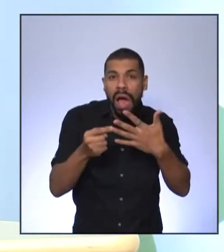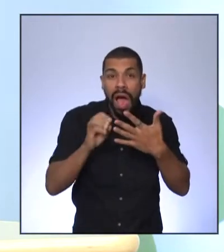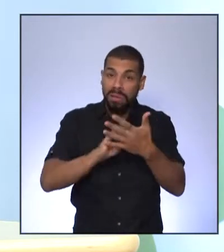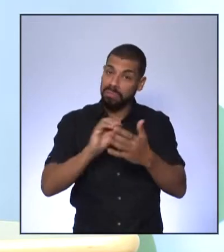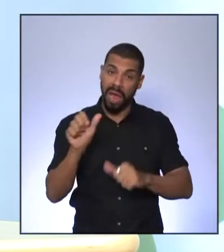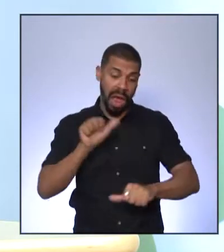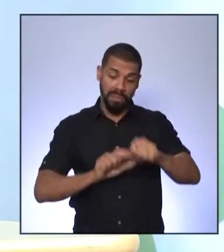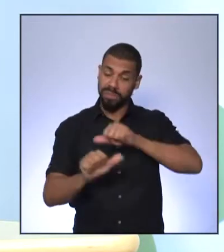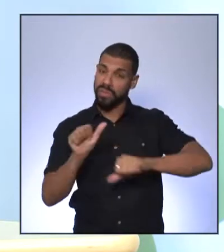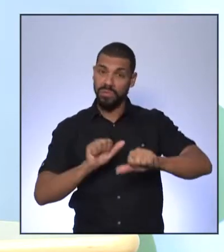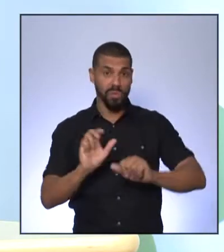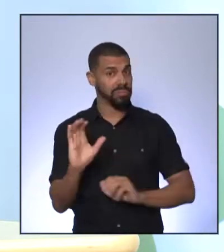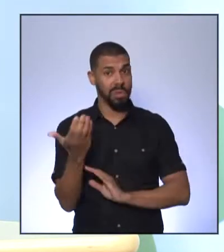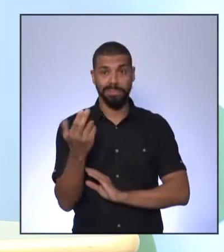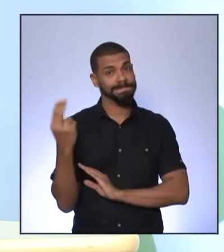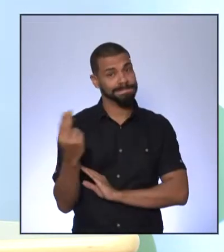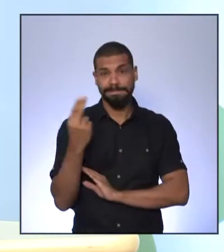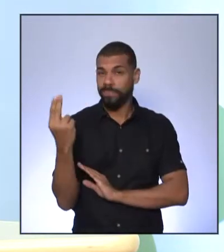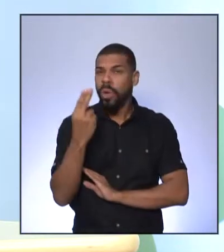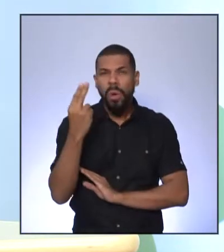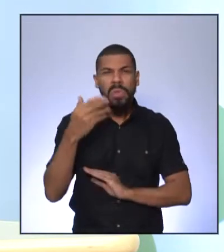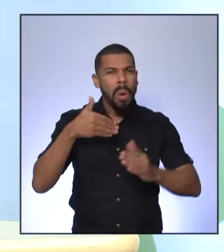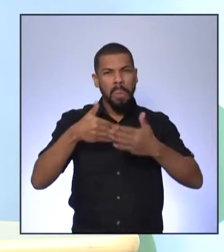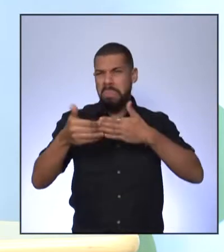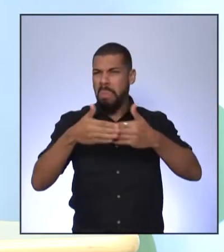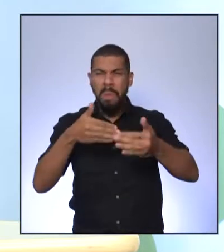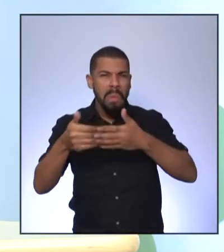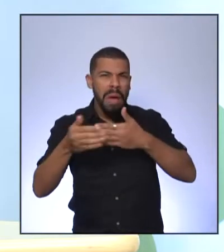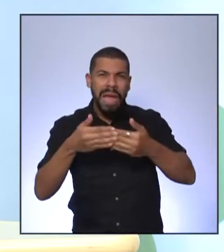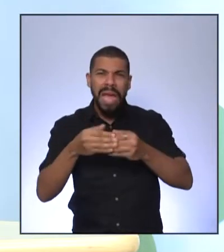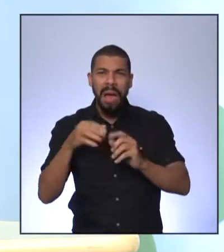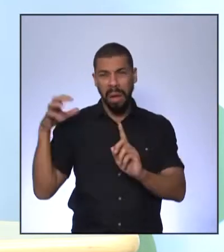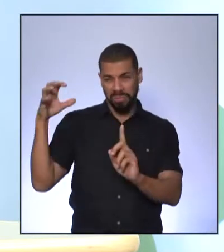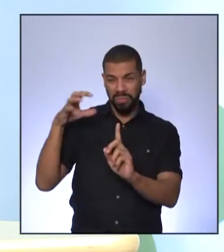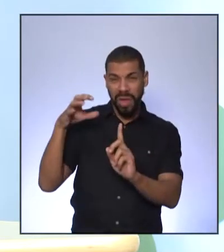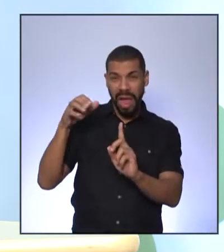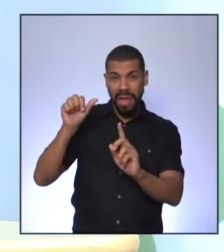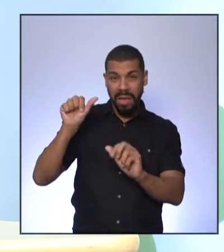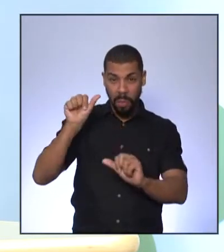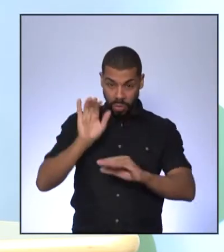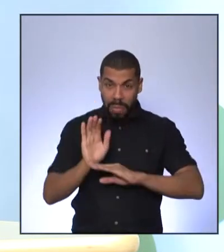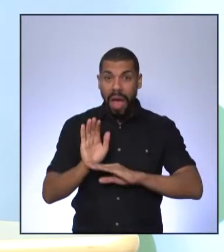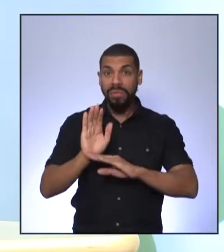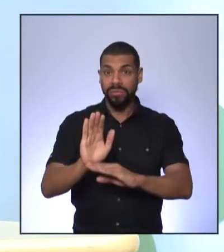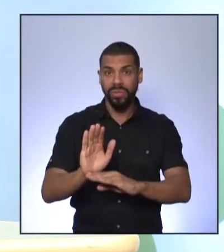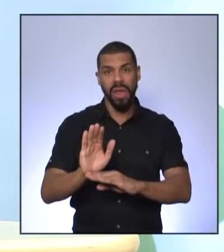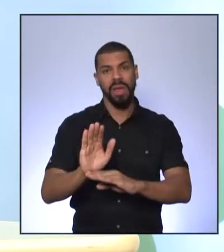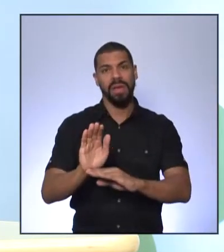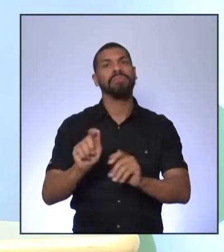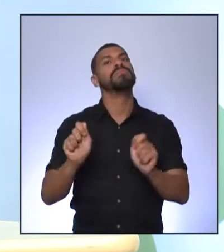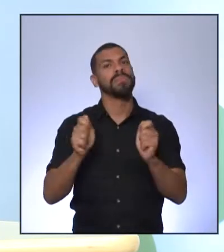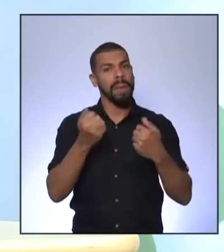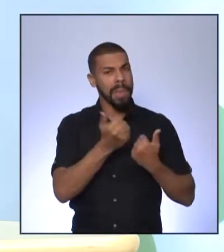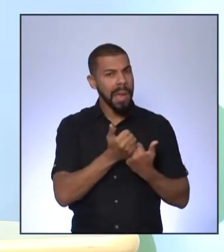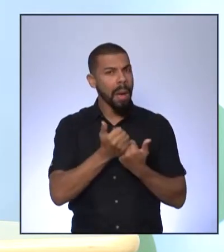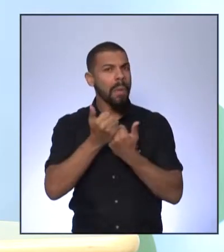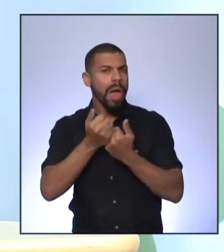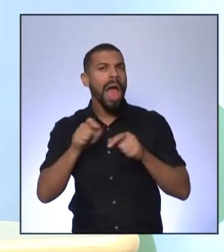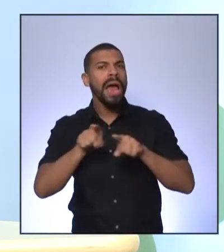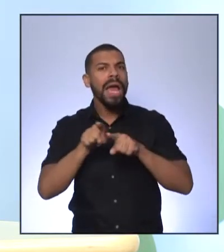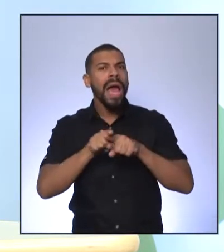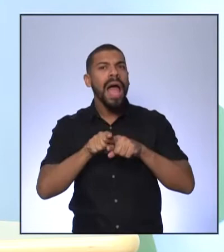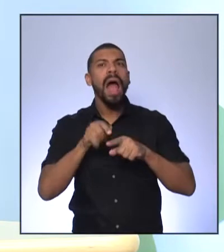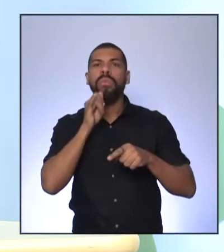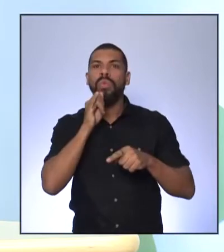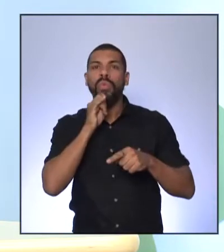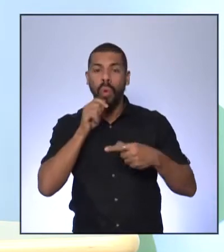acontece. Então, qualquer coisa que influencie, que auxilie, que favoreça esses dois fatores, que é